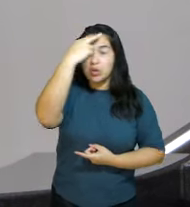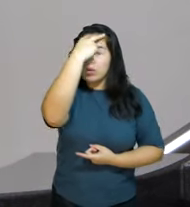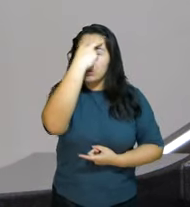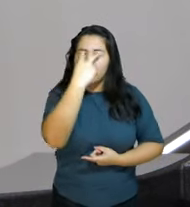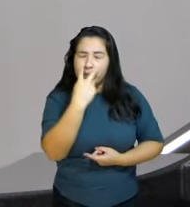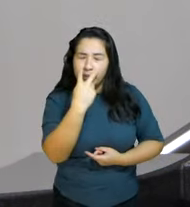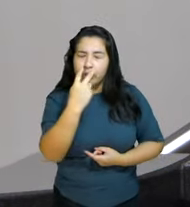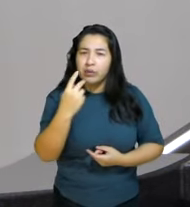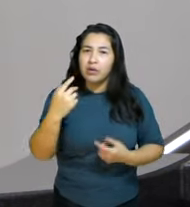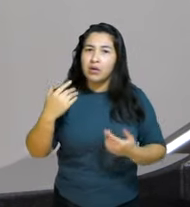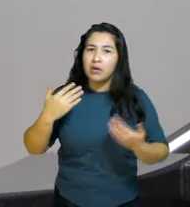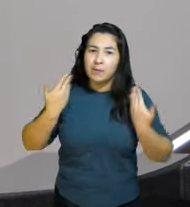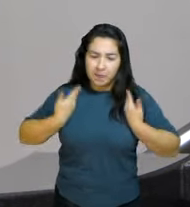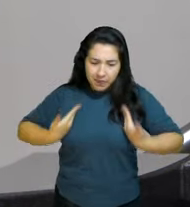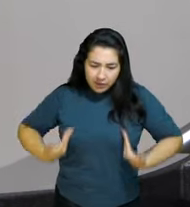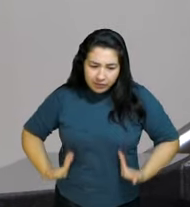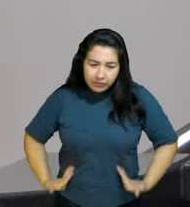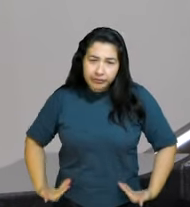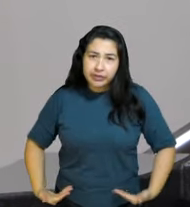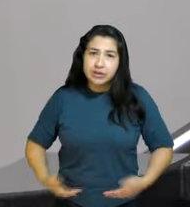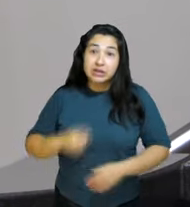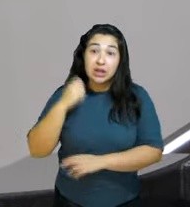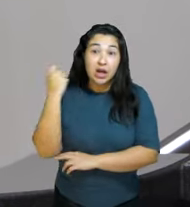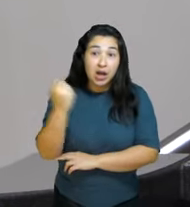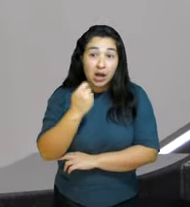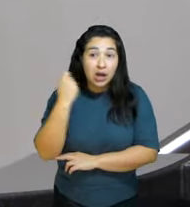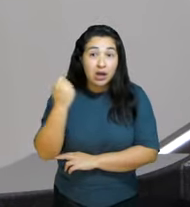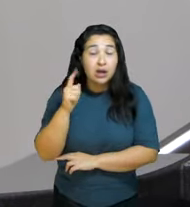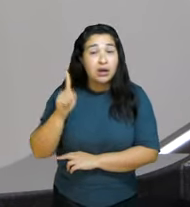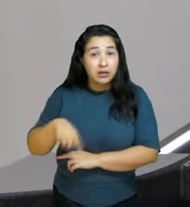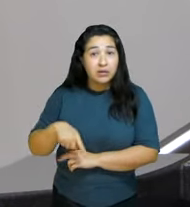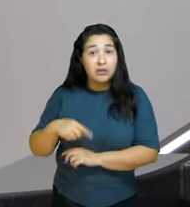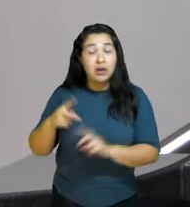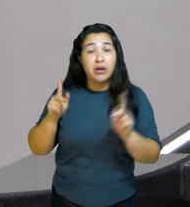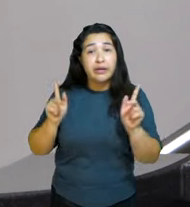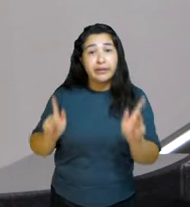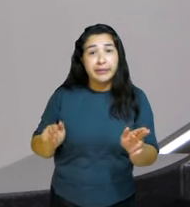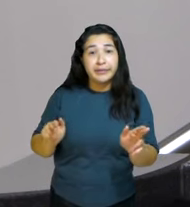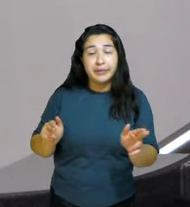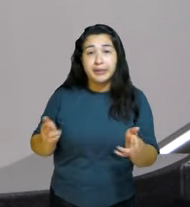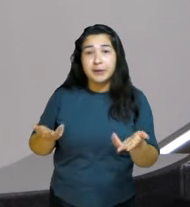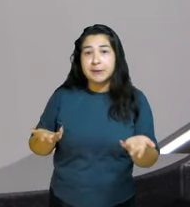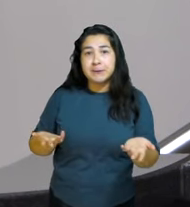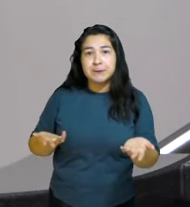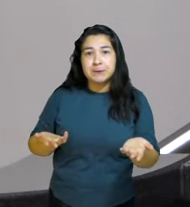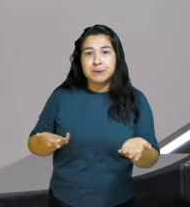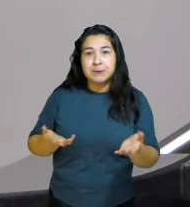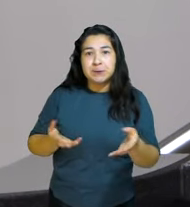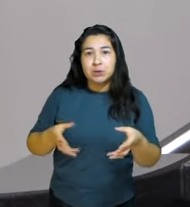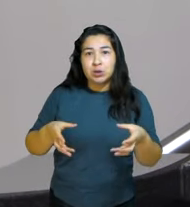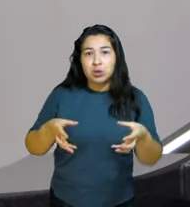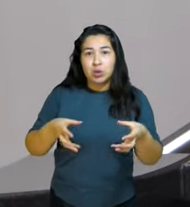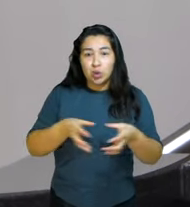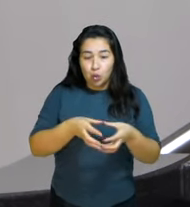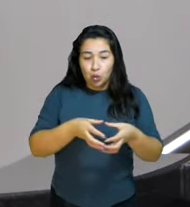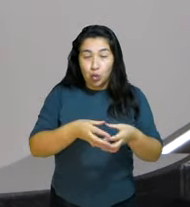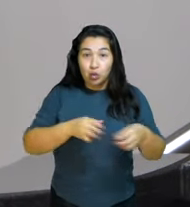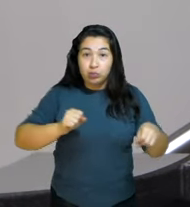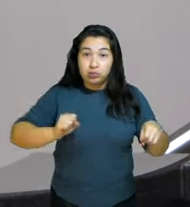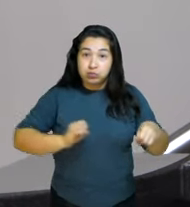e físicas, muitas vezes graves, como é na modalidade de bocha.